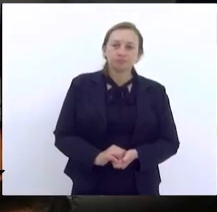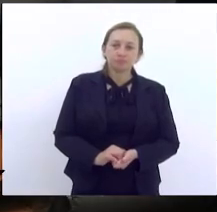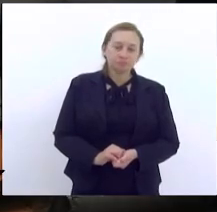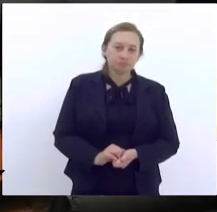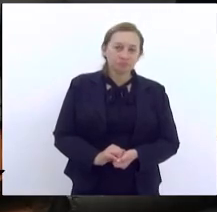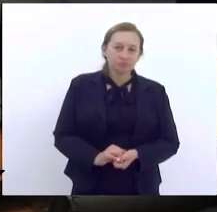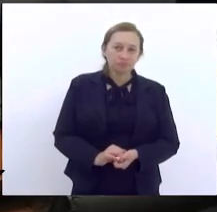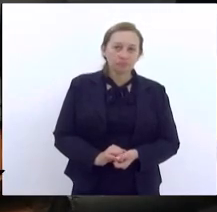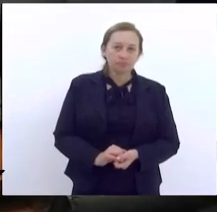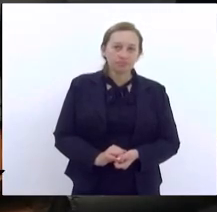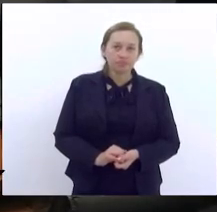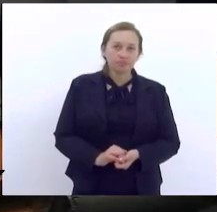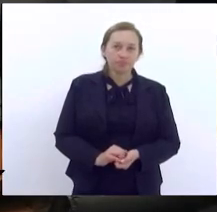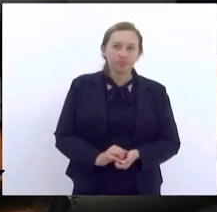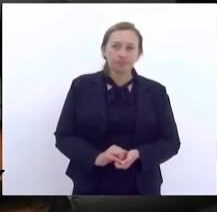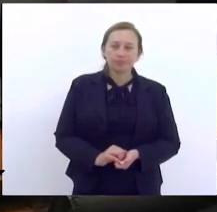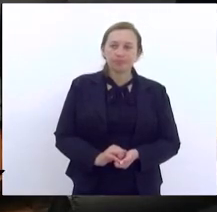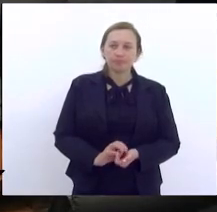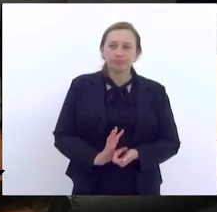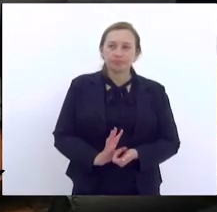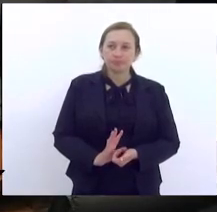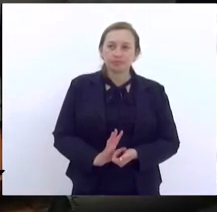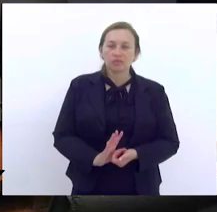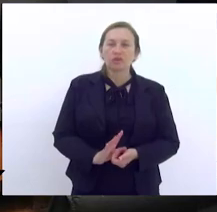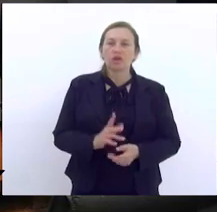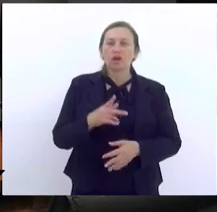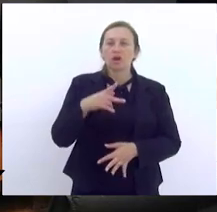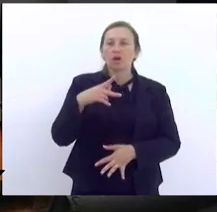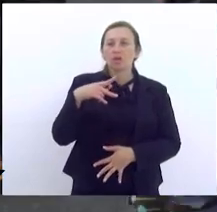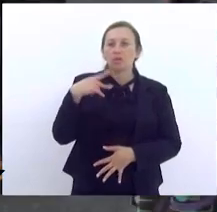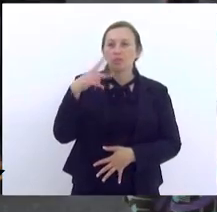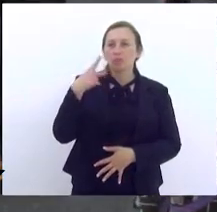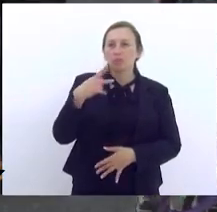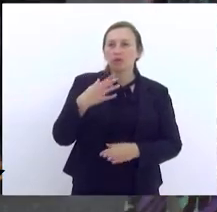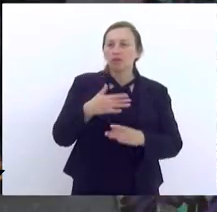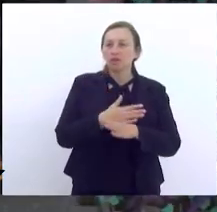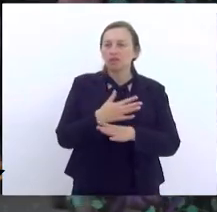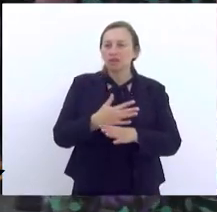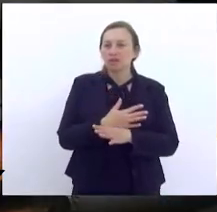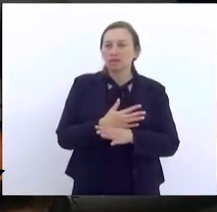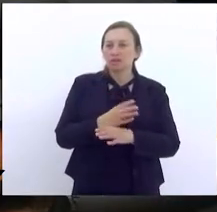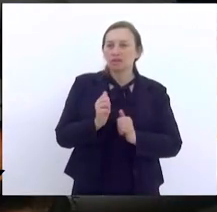assuntos fundiários não político Urbana e habitação